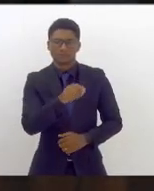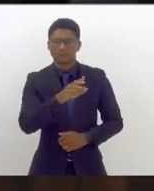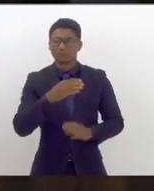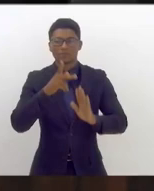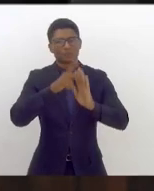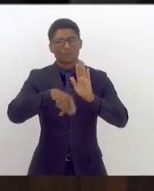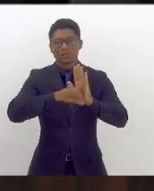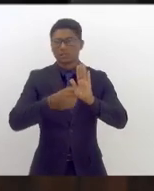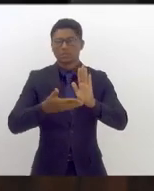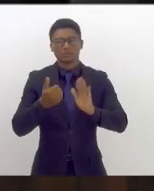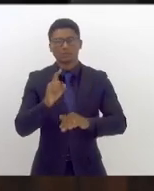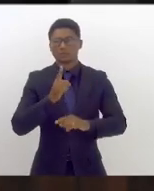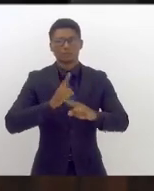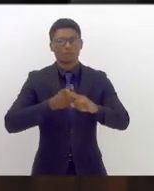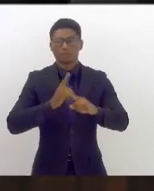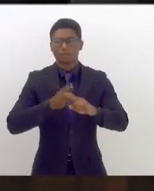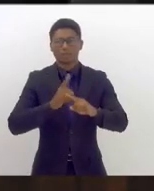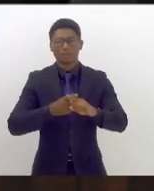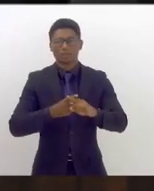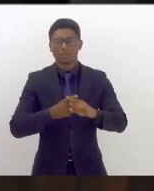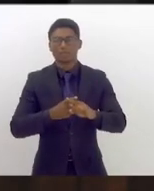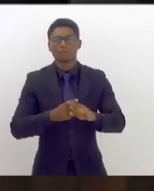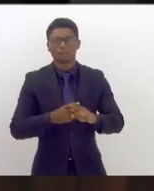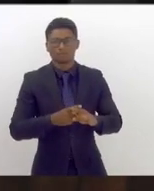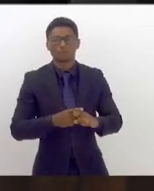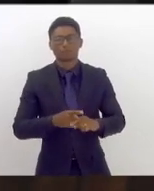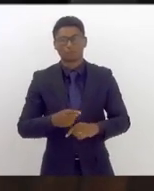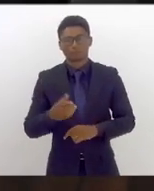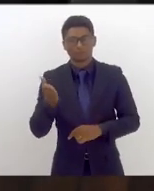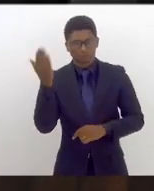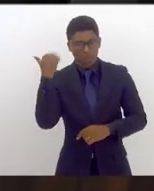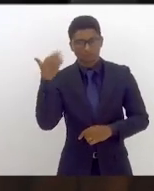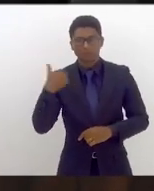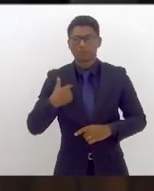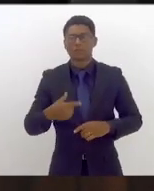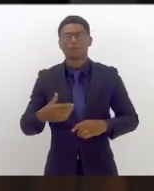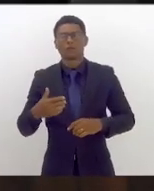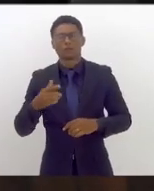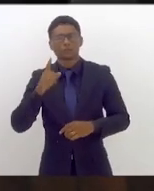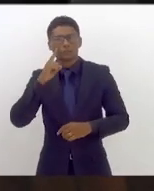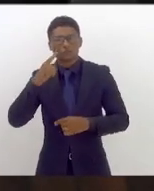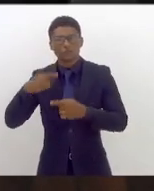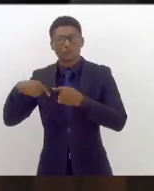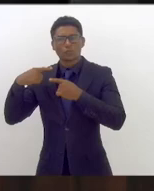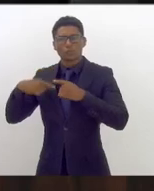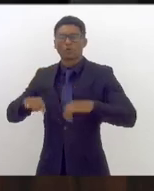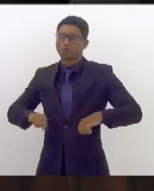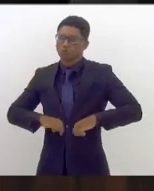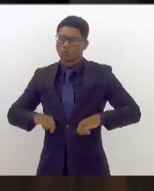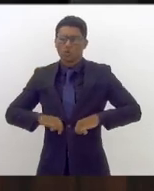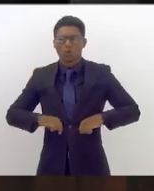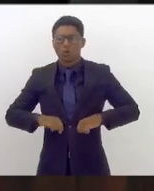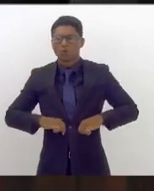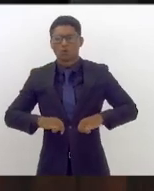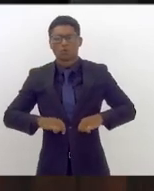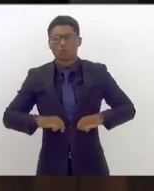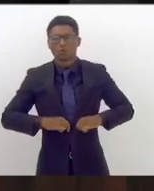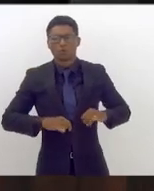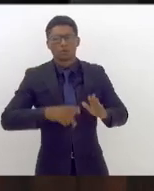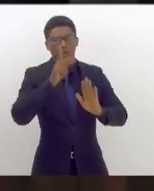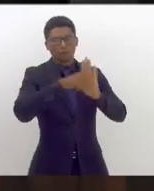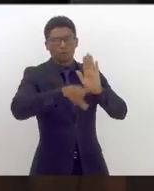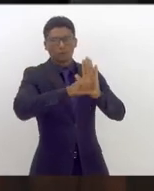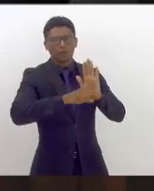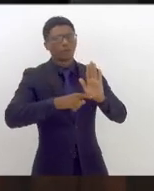projeto porque foi objeto de muita covardia o que eu venho sofrendo nos últimos dias e eu não passo nem mais um minuto sem votar esse projeto